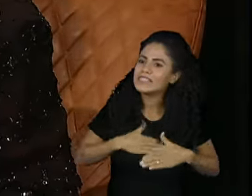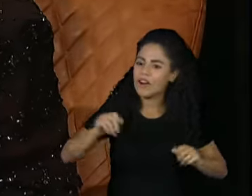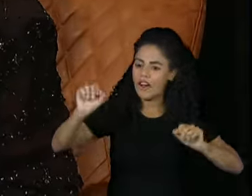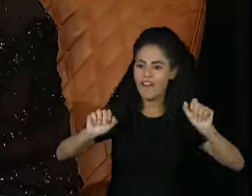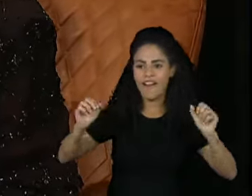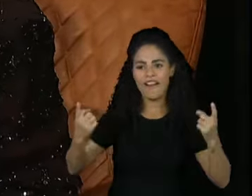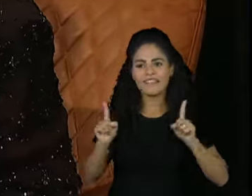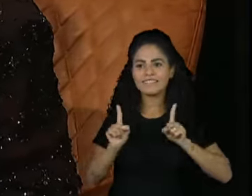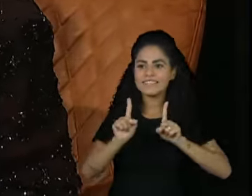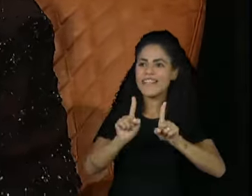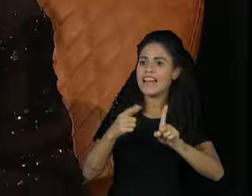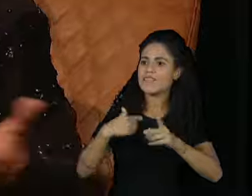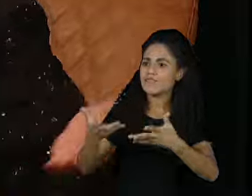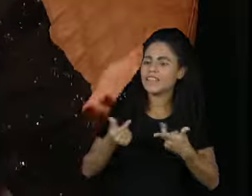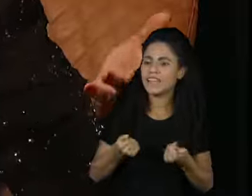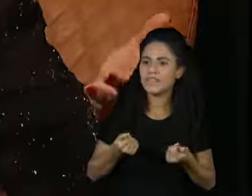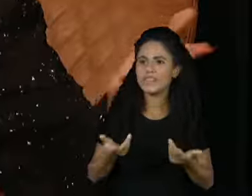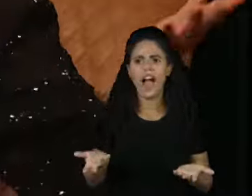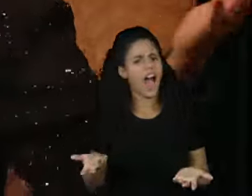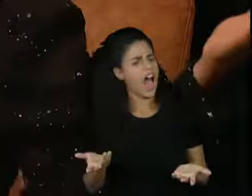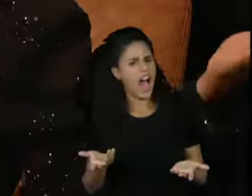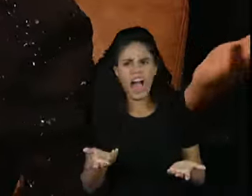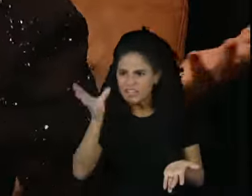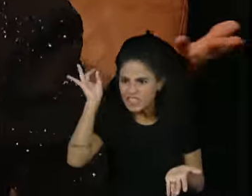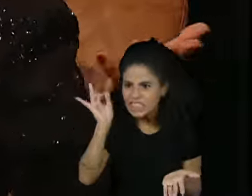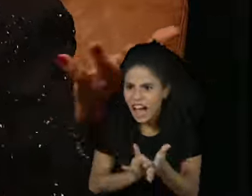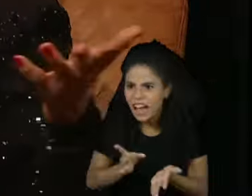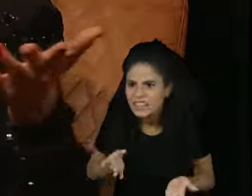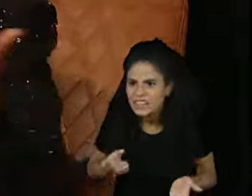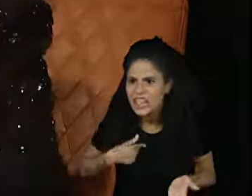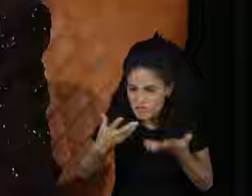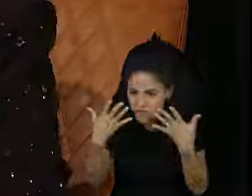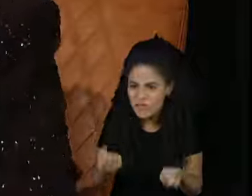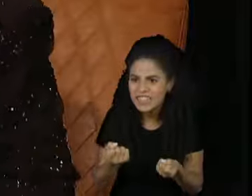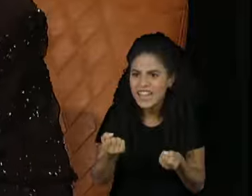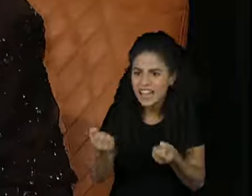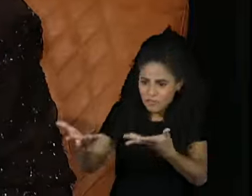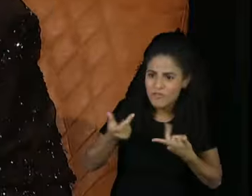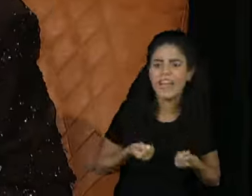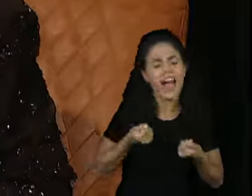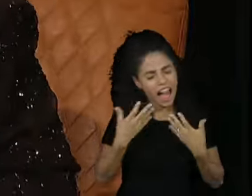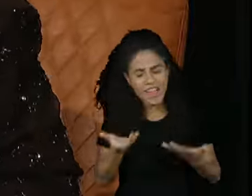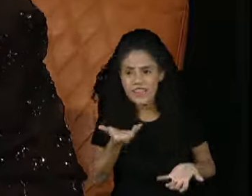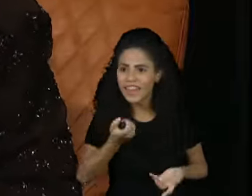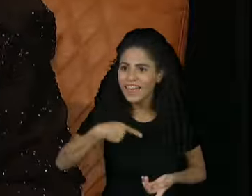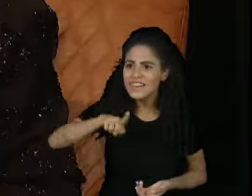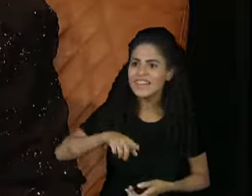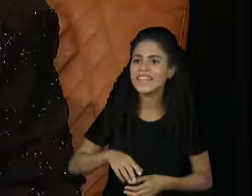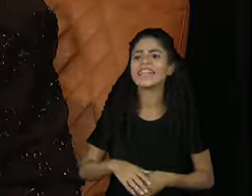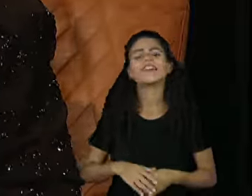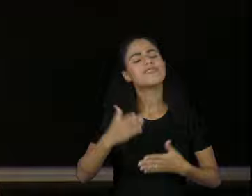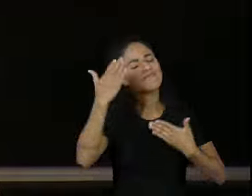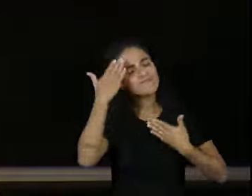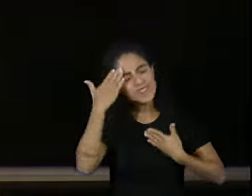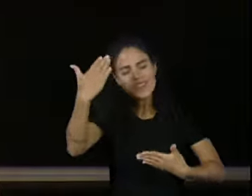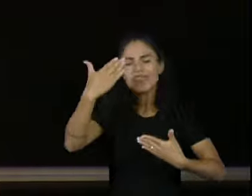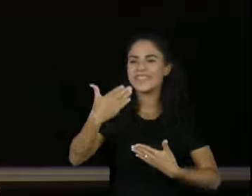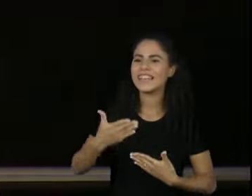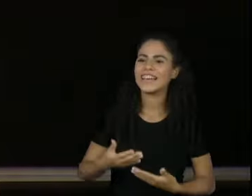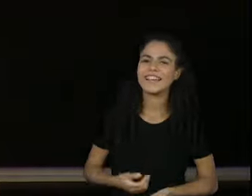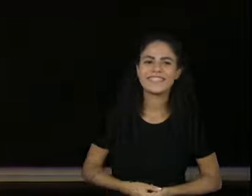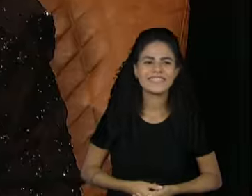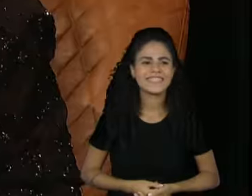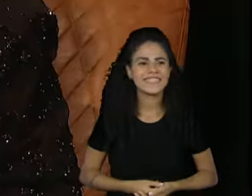falou que eu fui convidada, eu digo, não acredito. Muito obrigada, muito obrigada. Faltava você neste